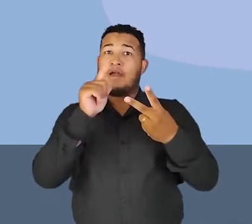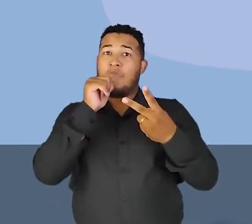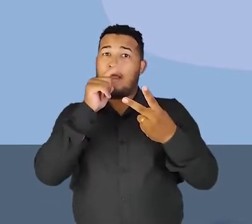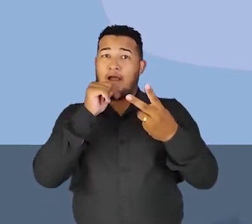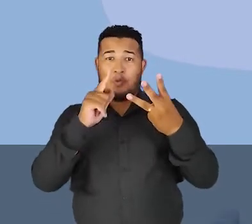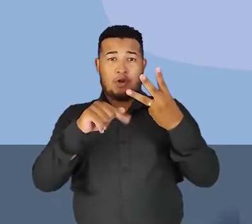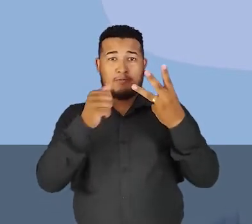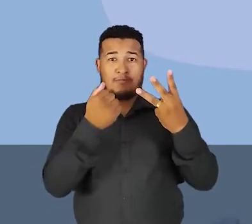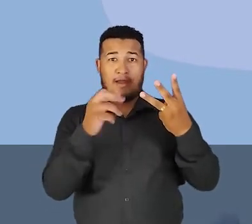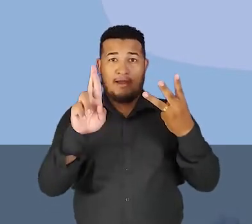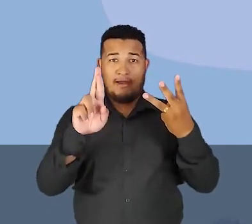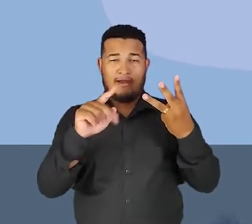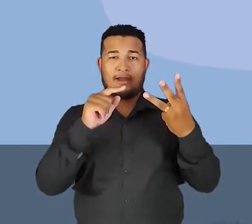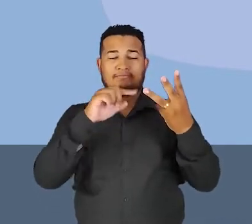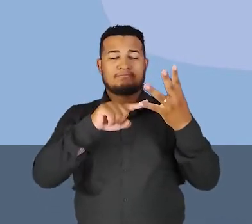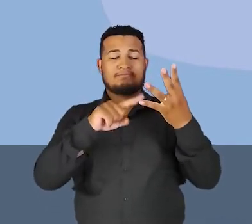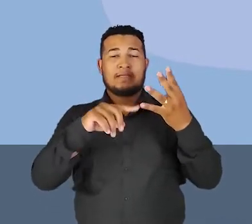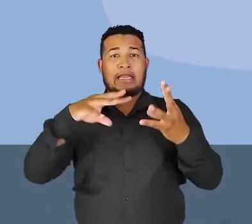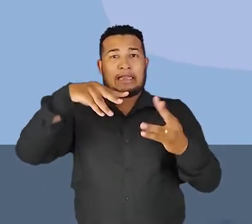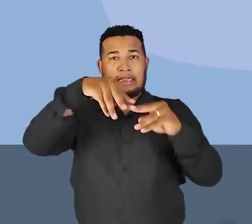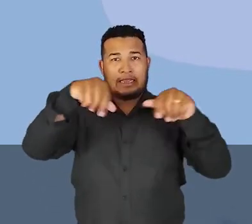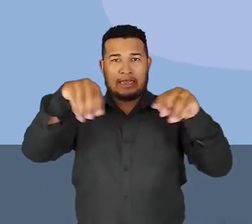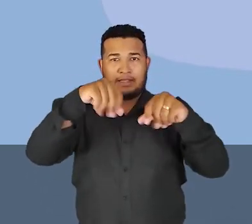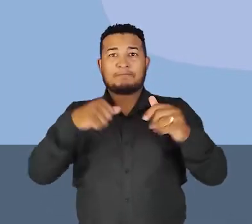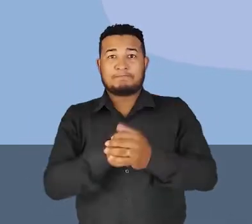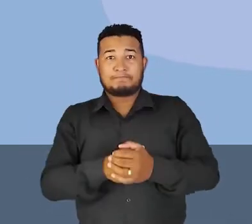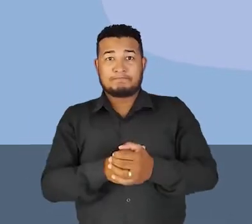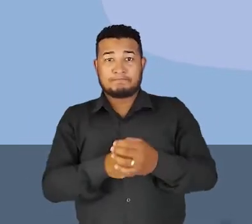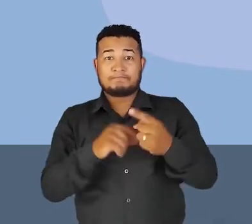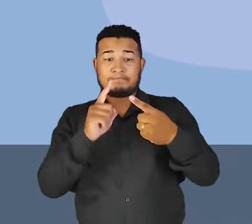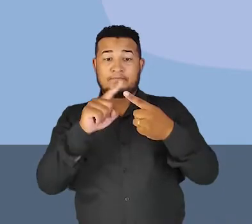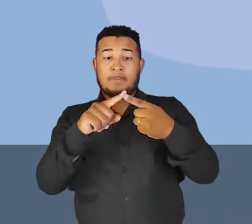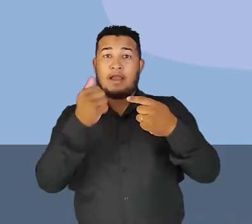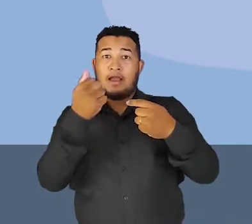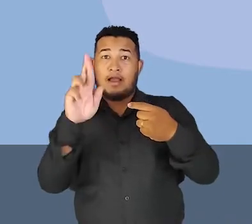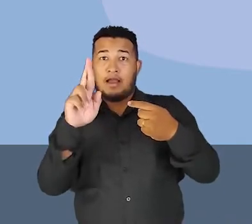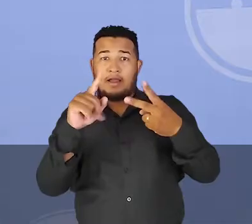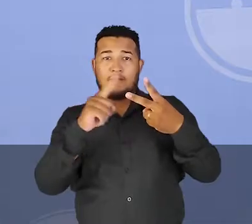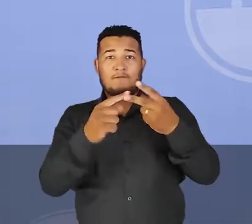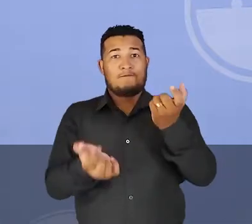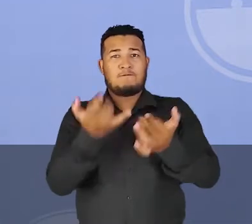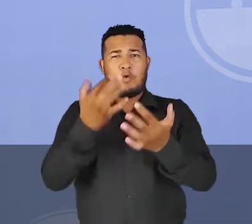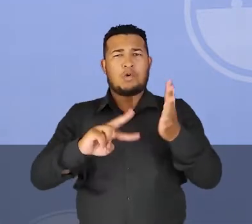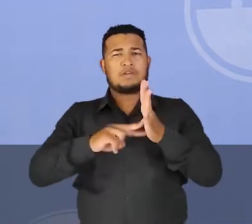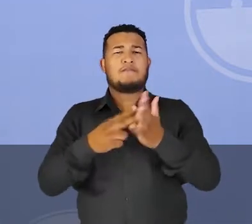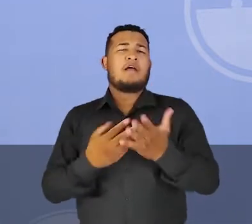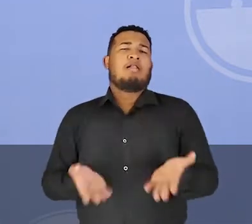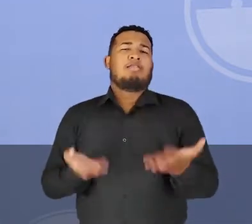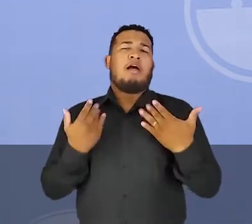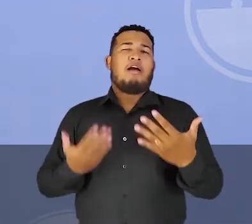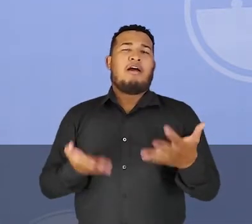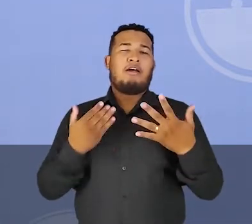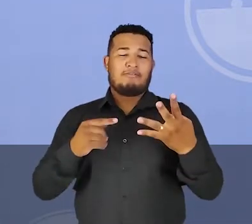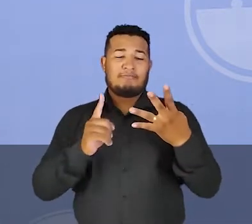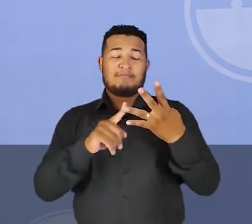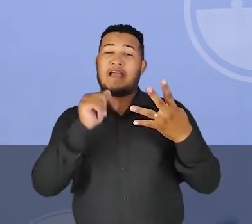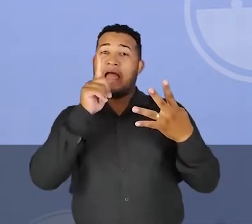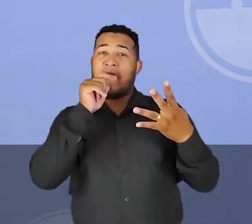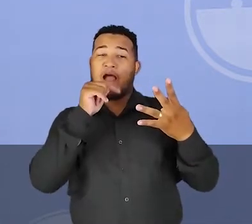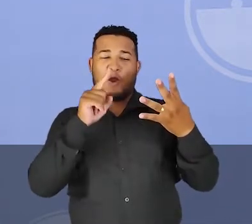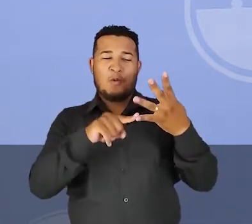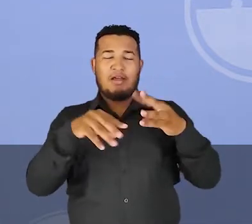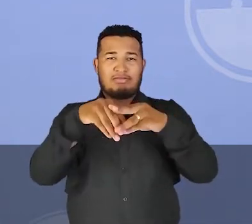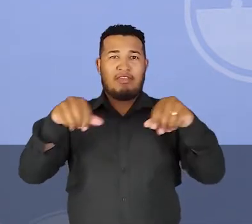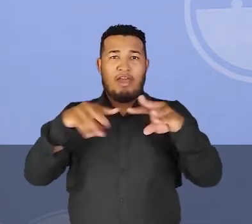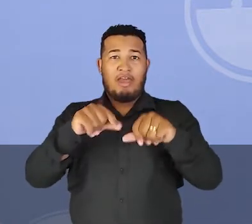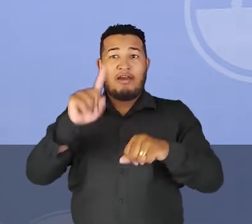terra. Segundo Aristóteles, o ar e o fogo eram elementos leves. A água e a terra eram elementos